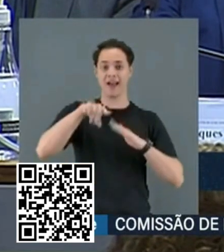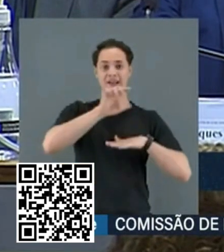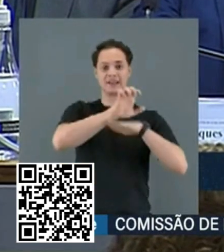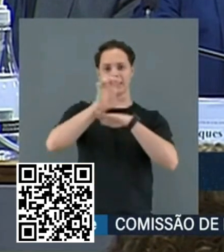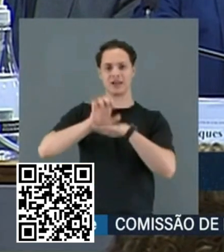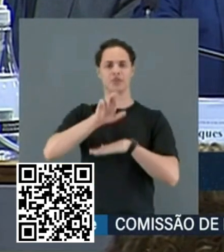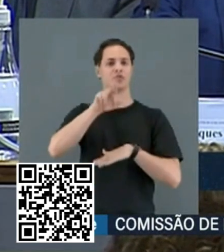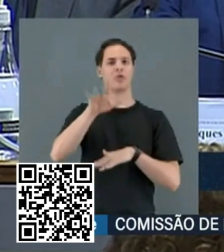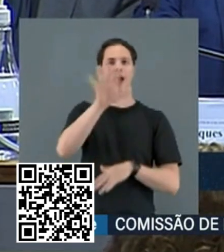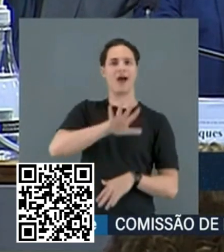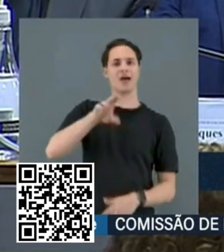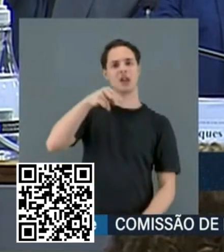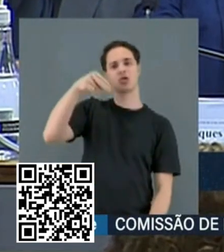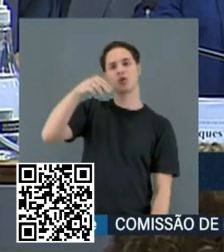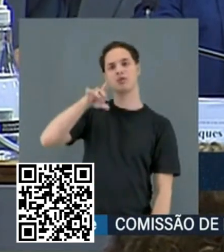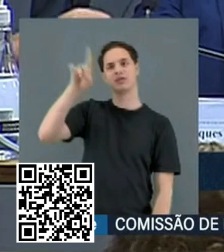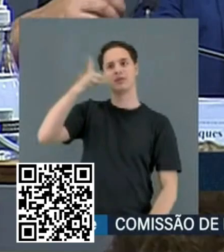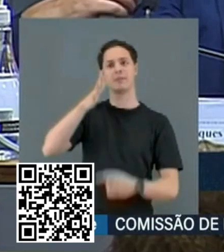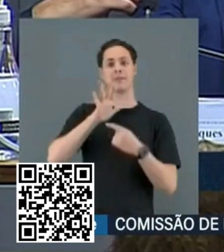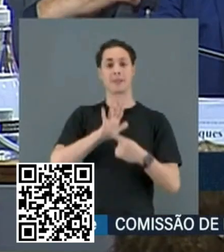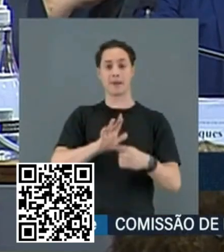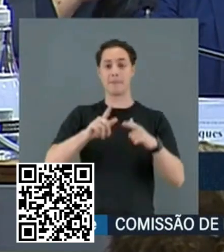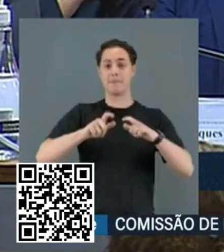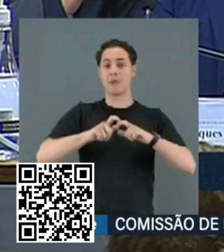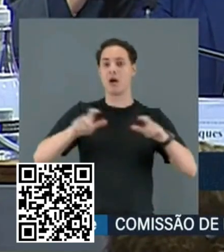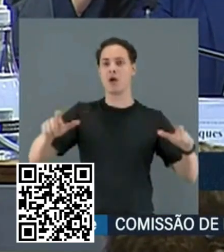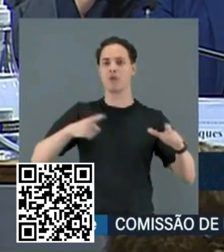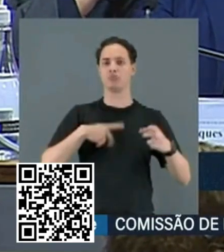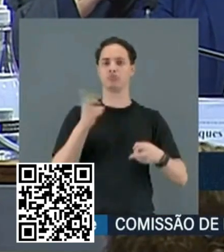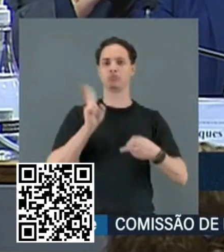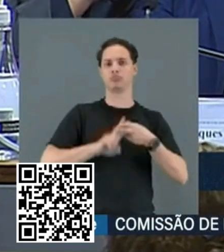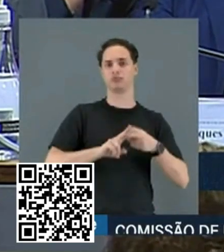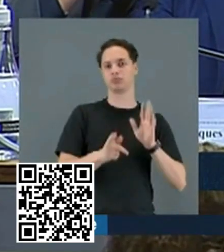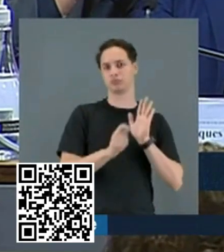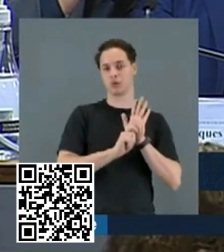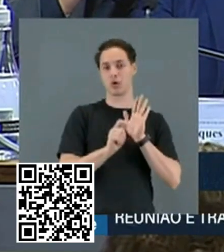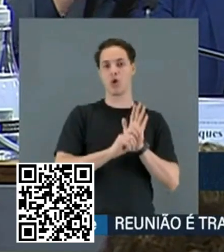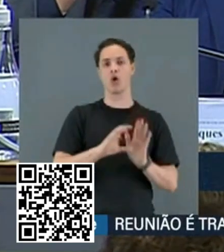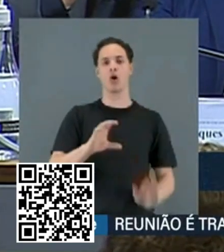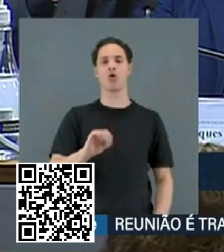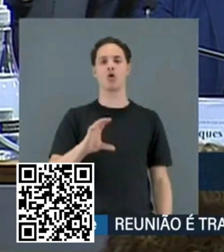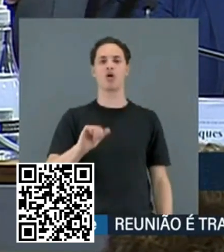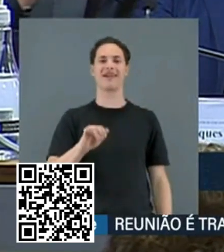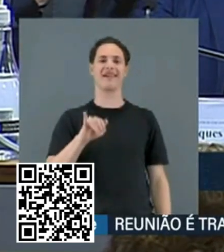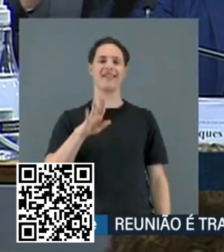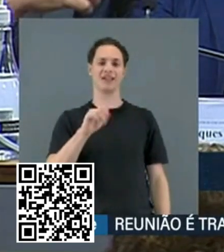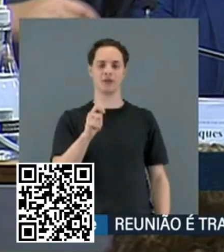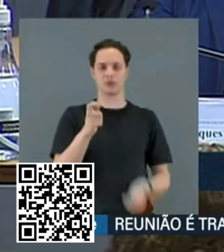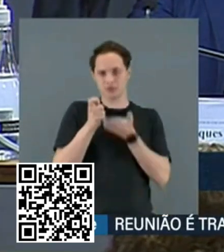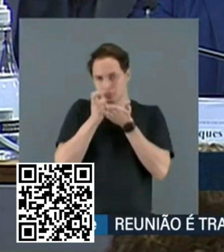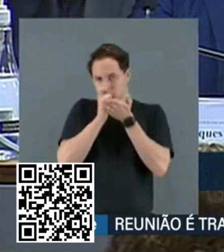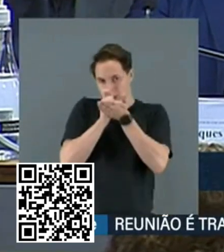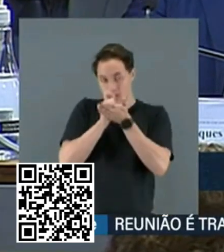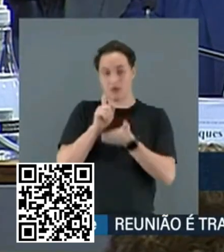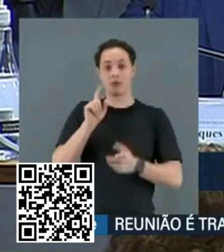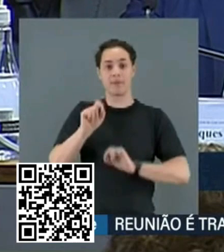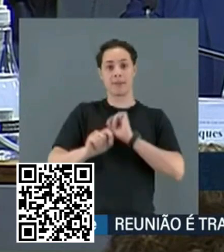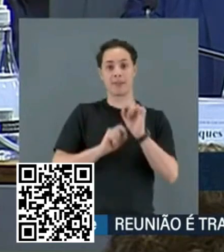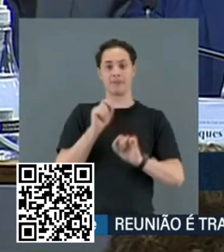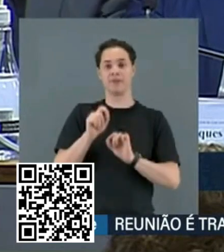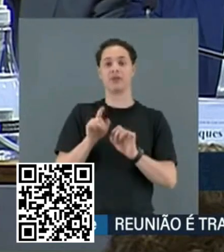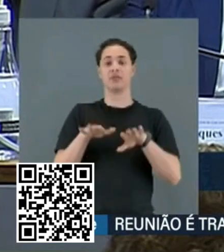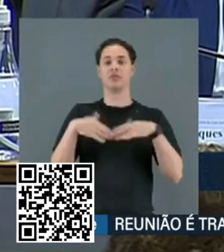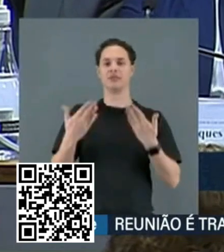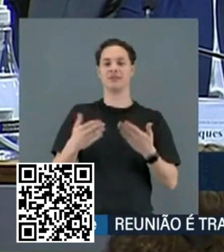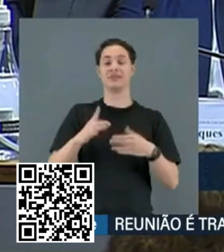da região Nordeste, que pontuam a maior apreensão, sobretudo, de cocaína. E aí, na sequência, já na